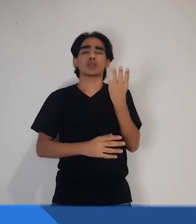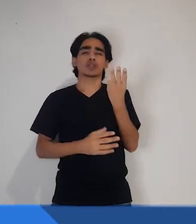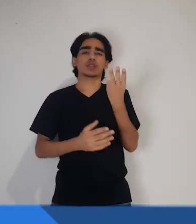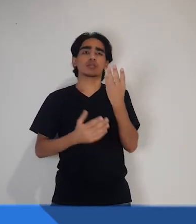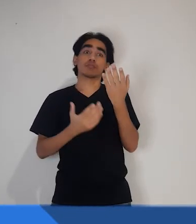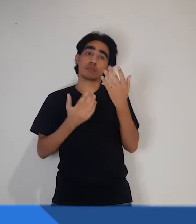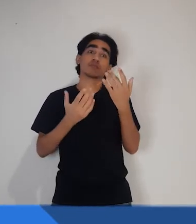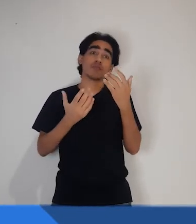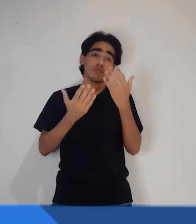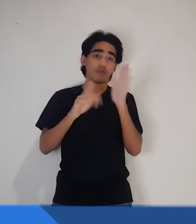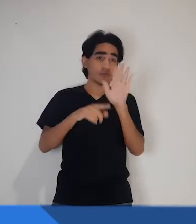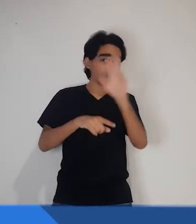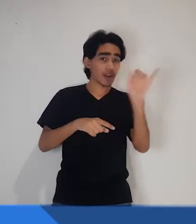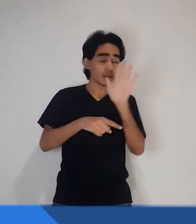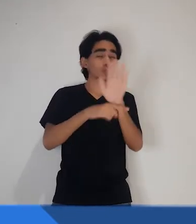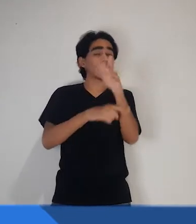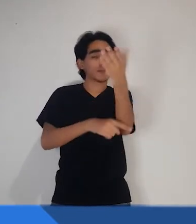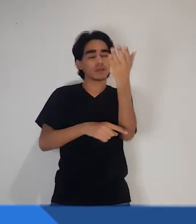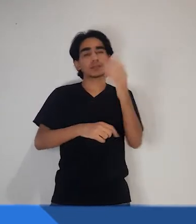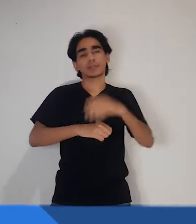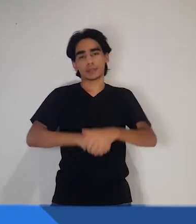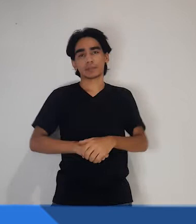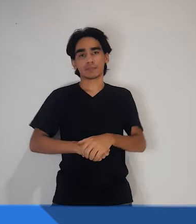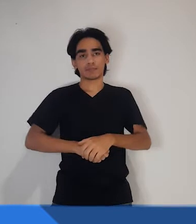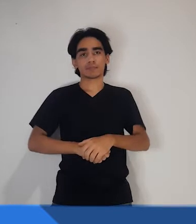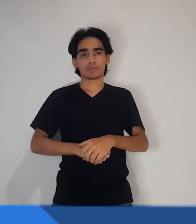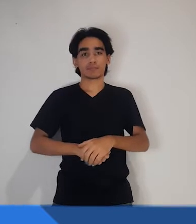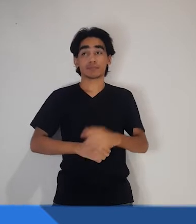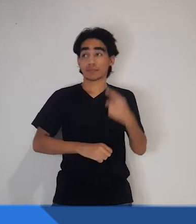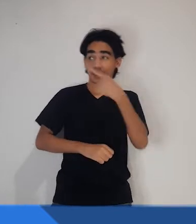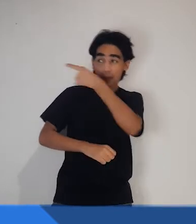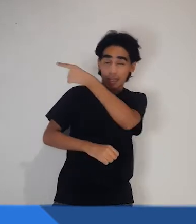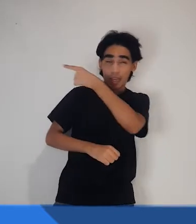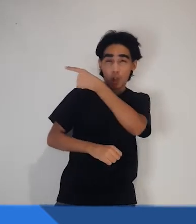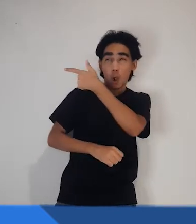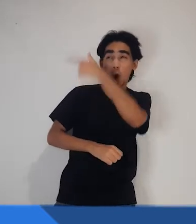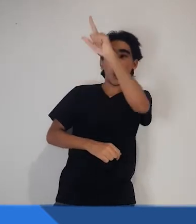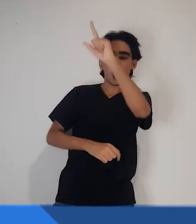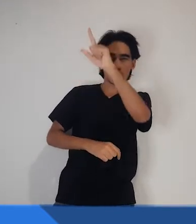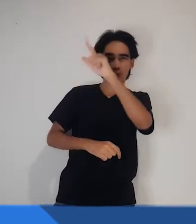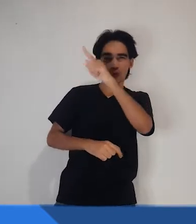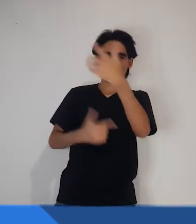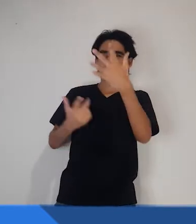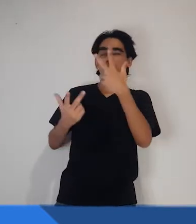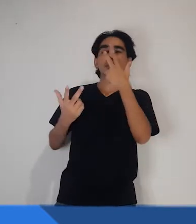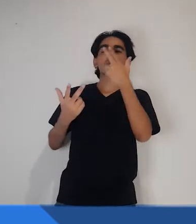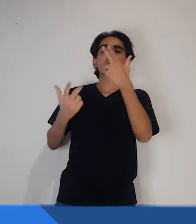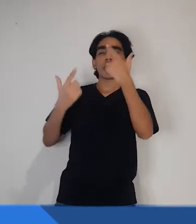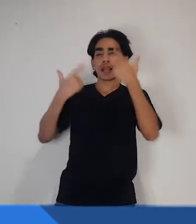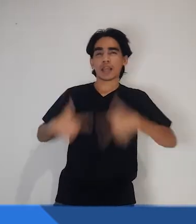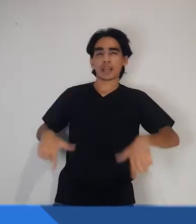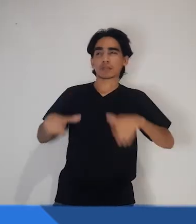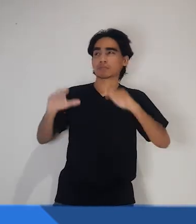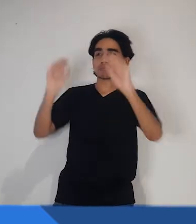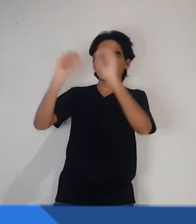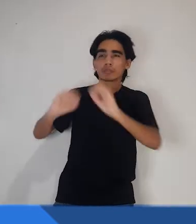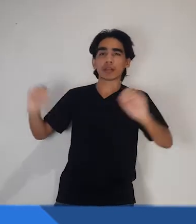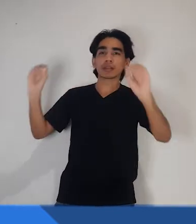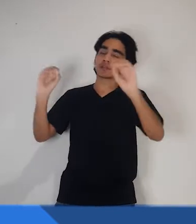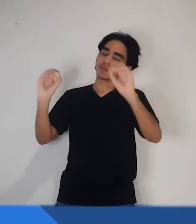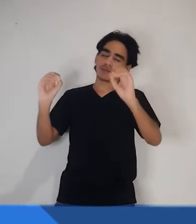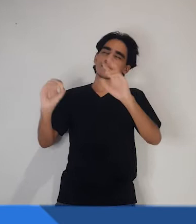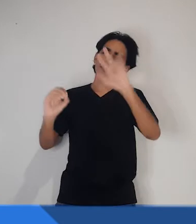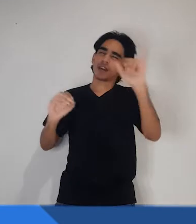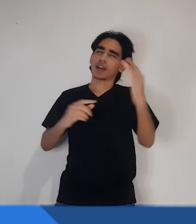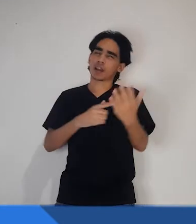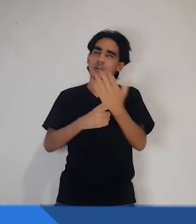Como eu estou aqui num editor de textos, eu garanto que ele não tem nenhuma formatação, aqui é o texto puro, e isso vai facilitar muito a